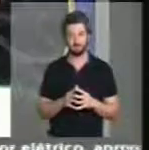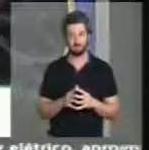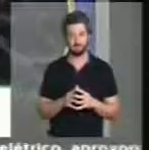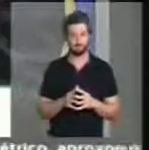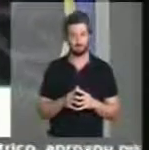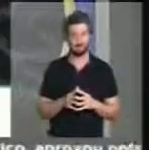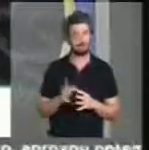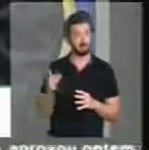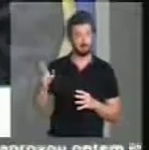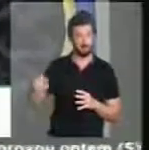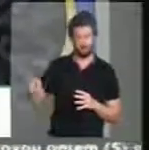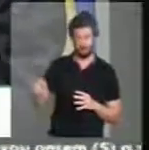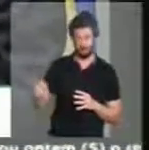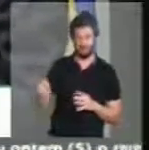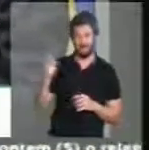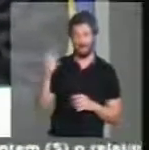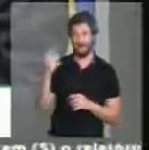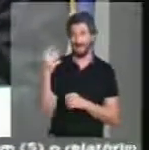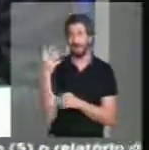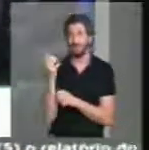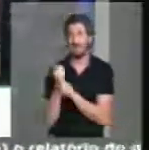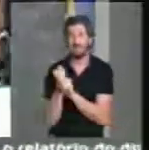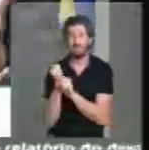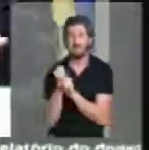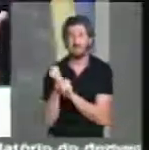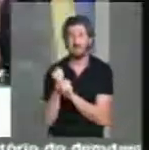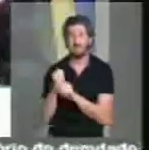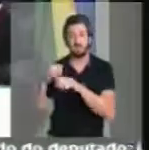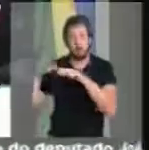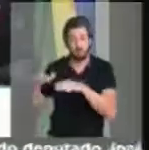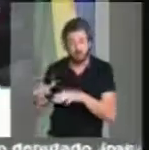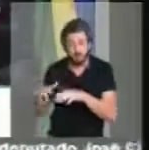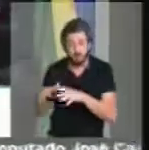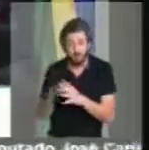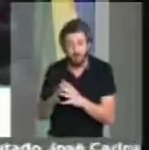e eles, os 14 anos que fizeram, que ficaram,